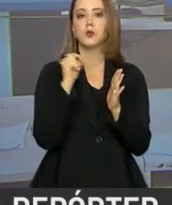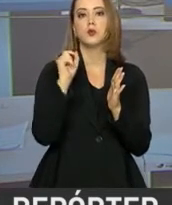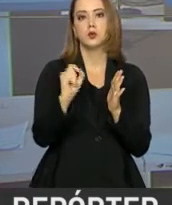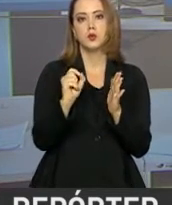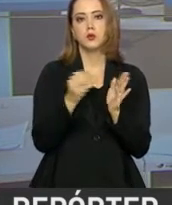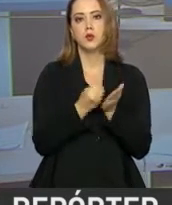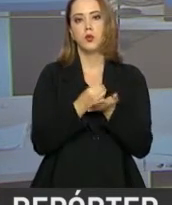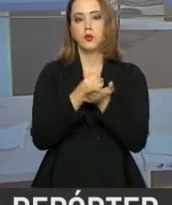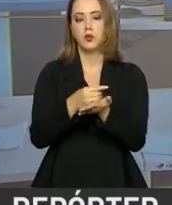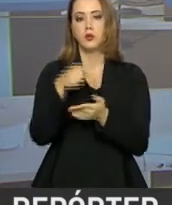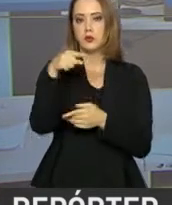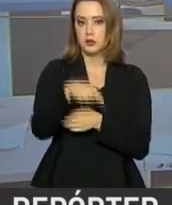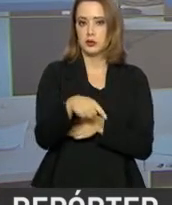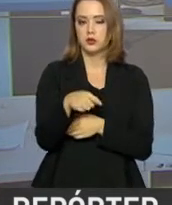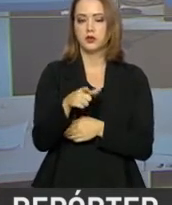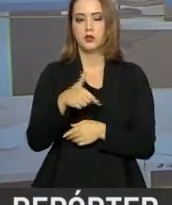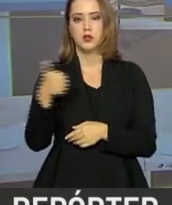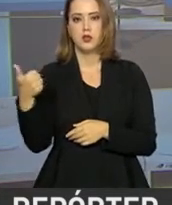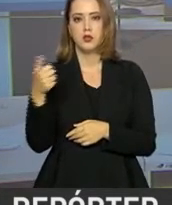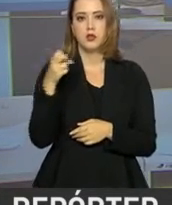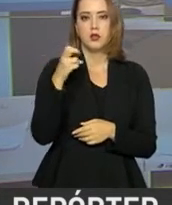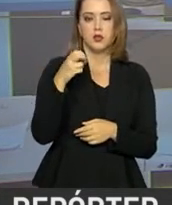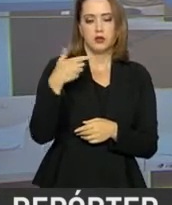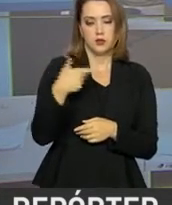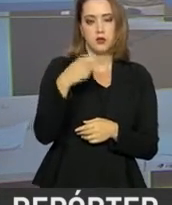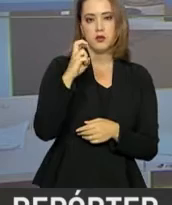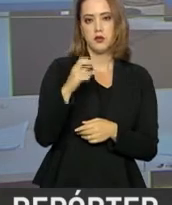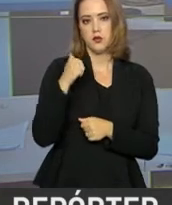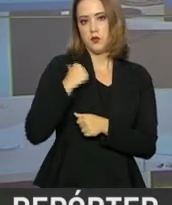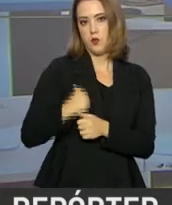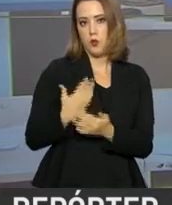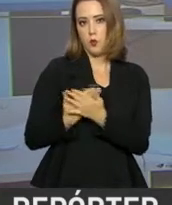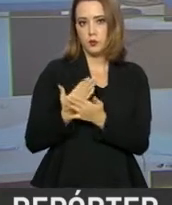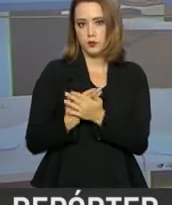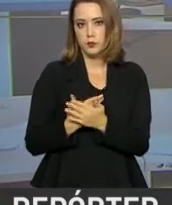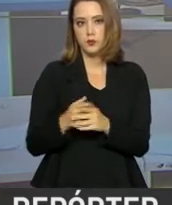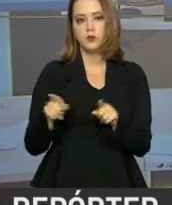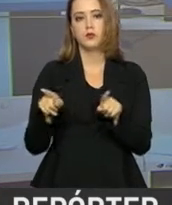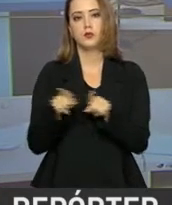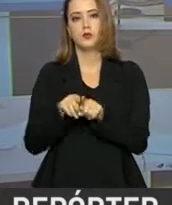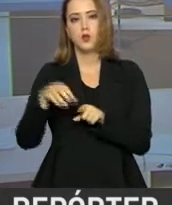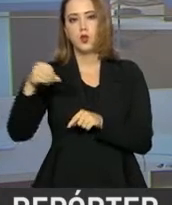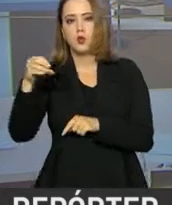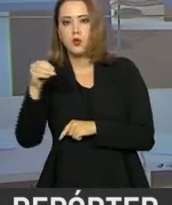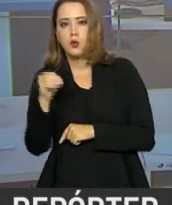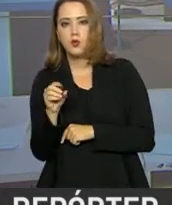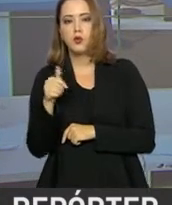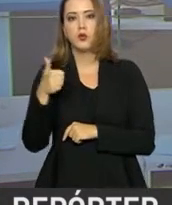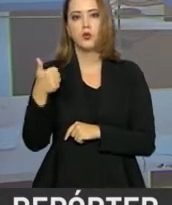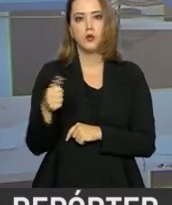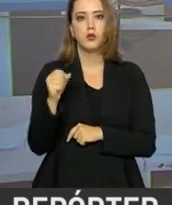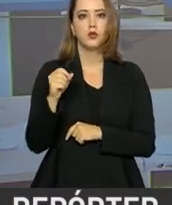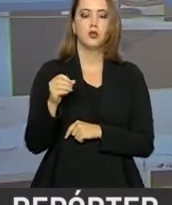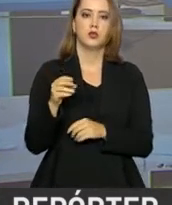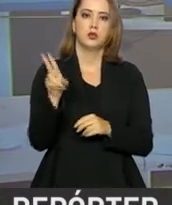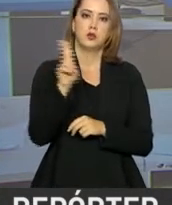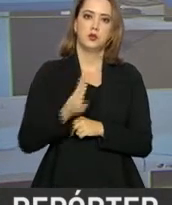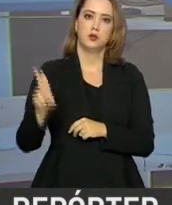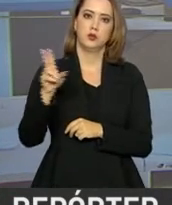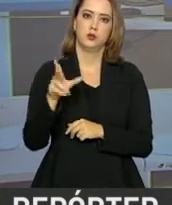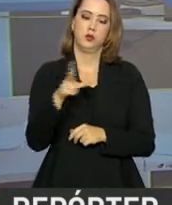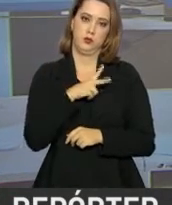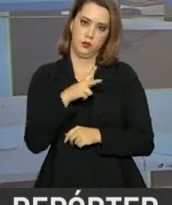oferece nesta edição mais de 125 mil bolsas de estudo em 901 universidades